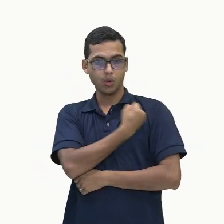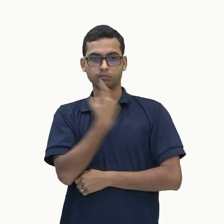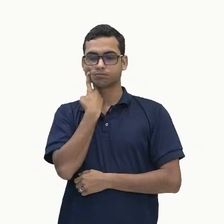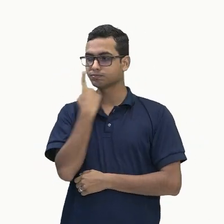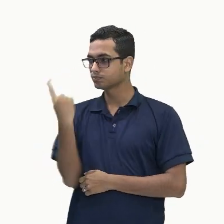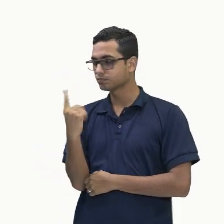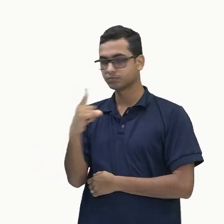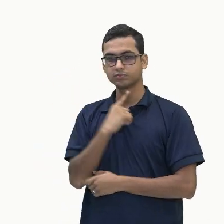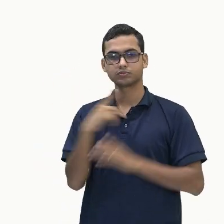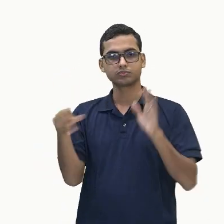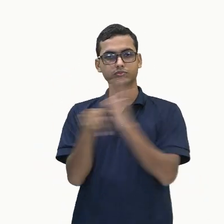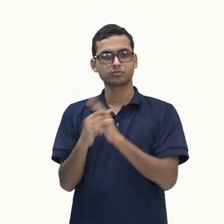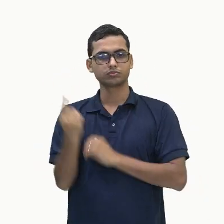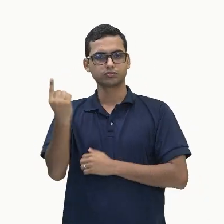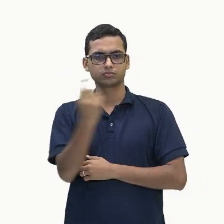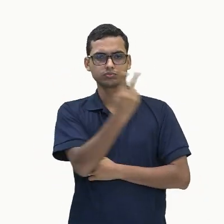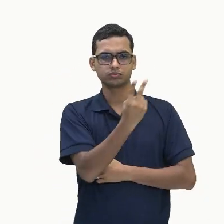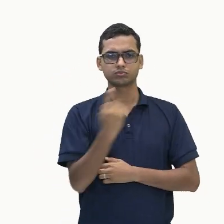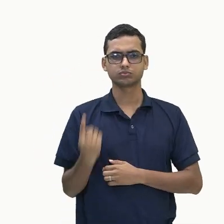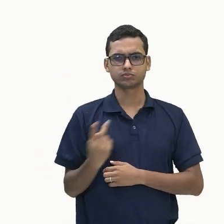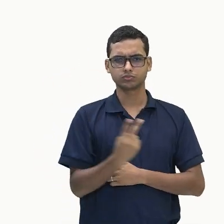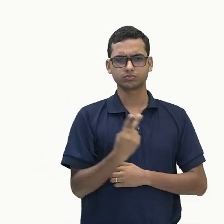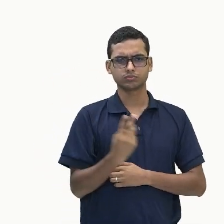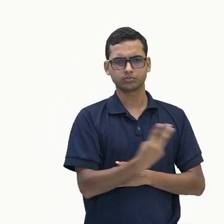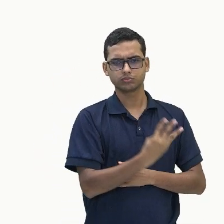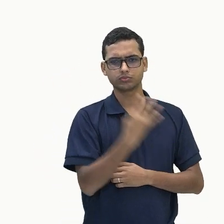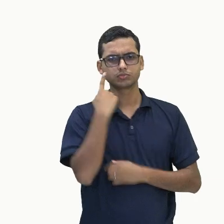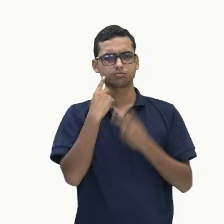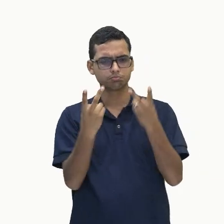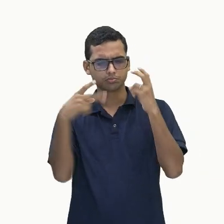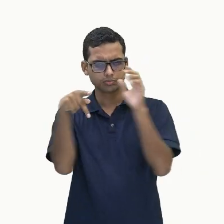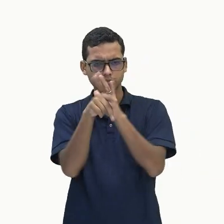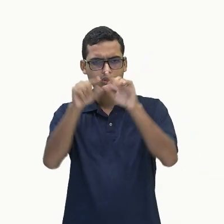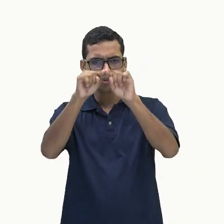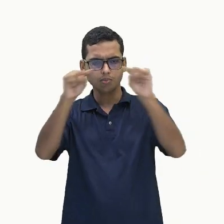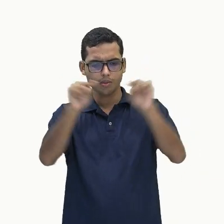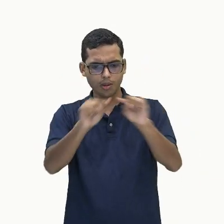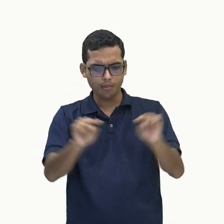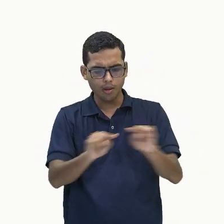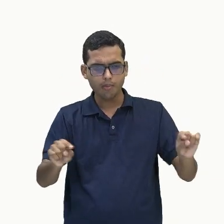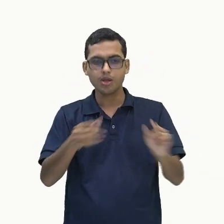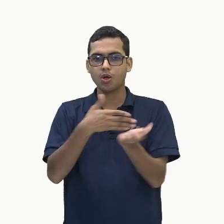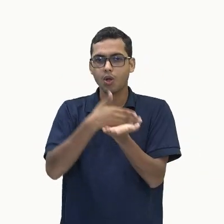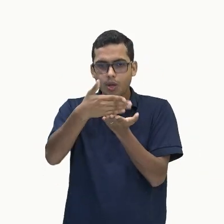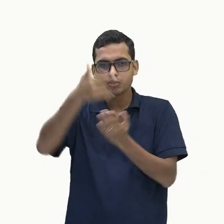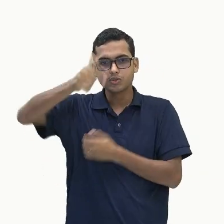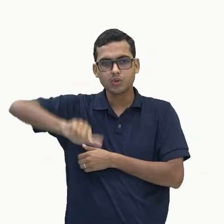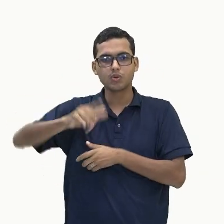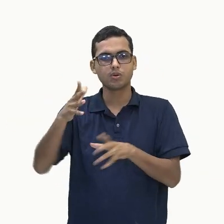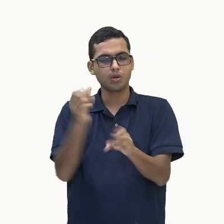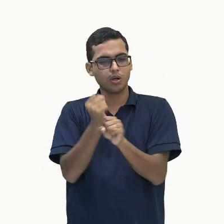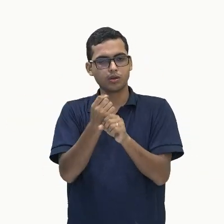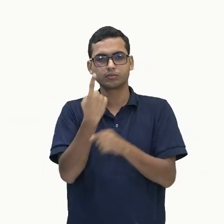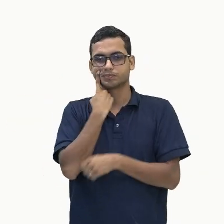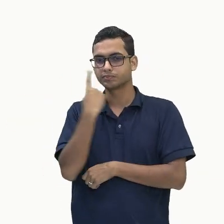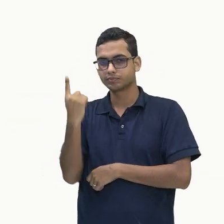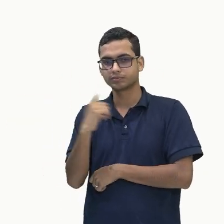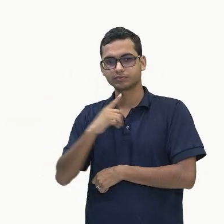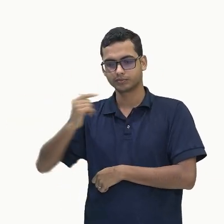gente tem aqui número 1, número 2. Percebam que a cada linha esses números recomeçam a contagem. Novamente, na segunda linha, a gente tem